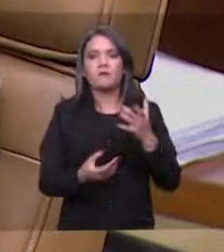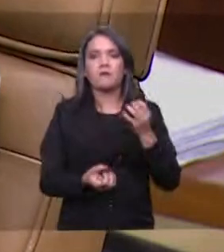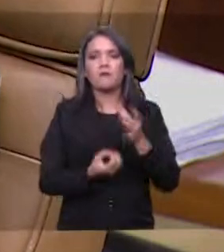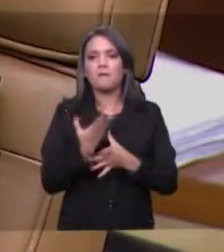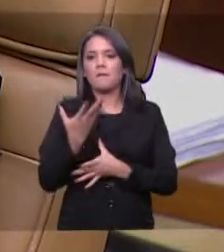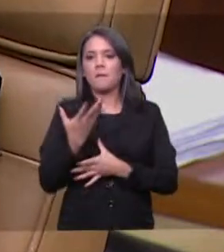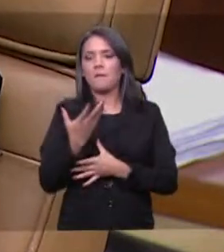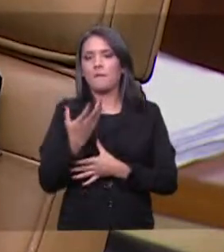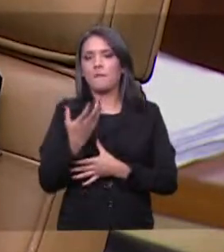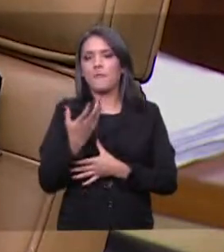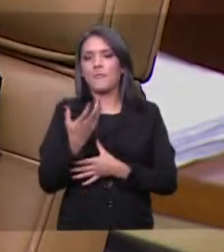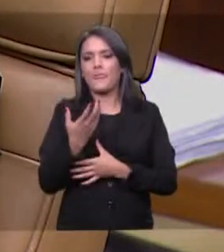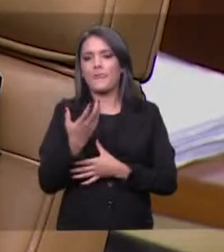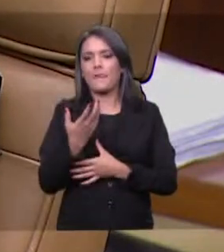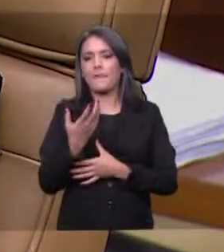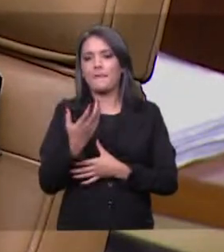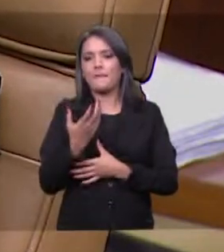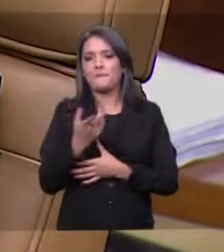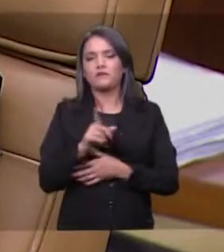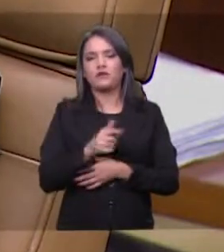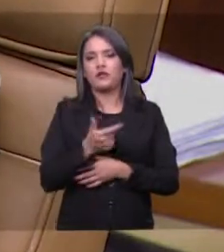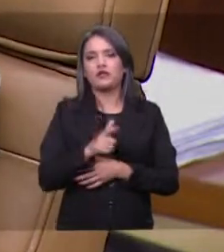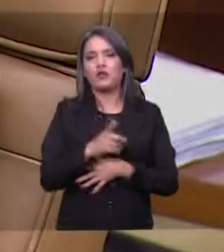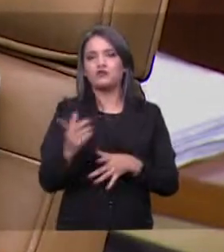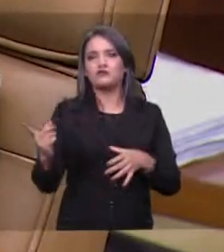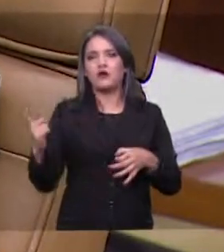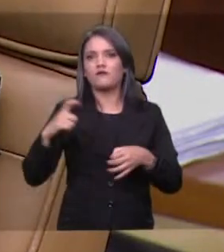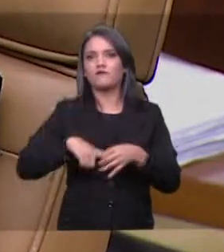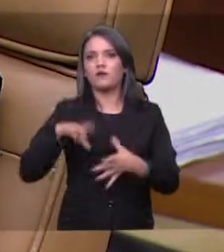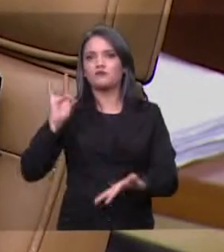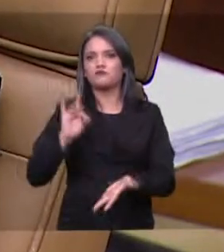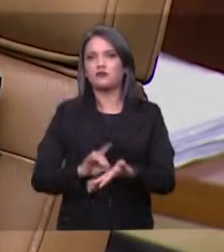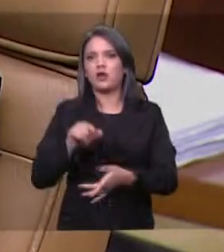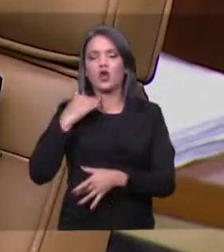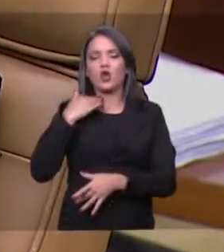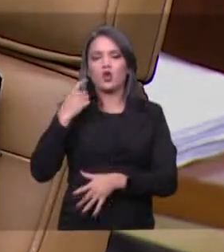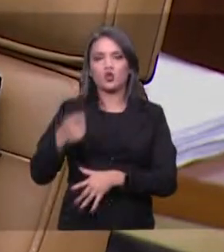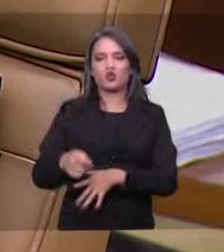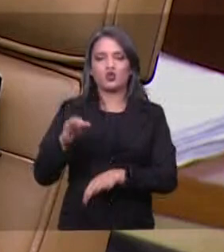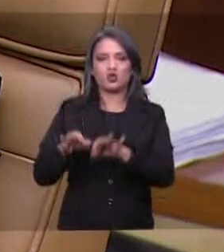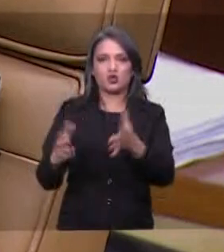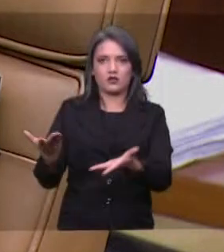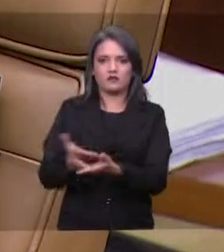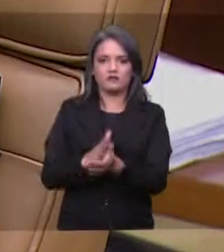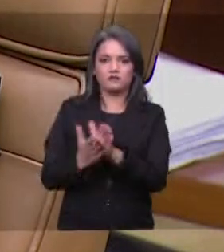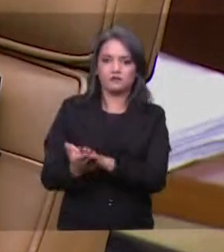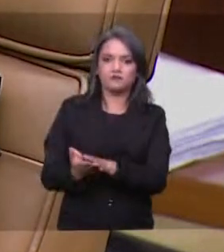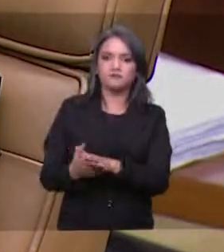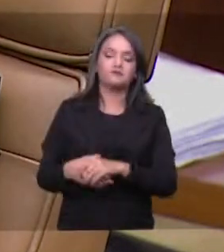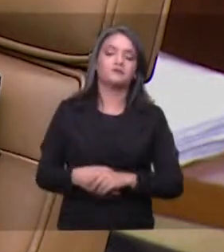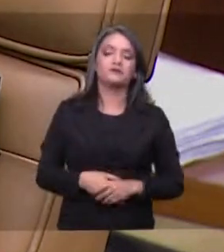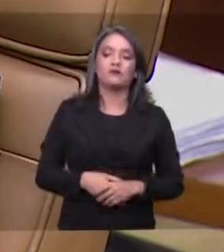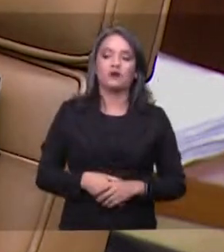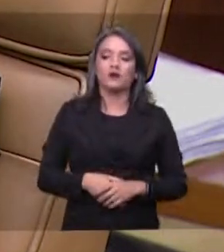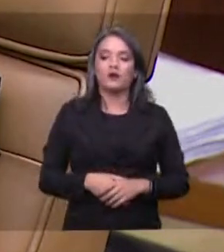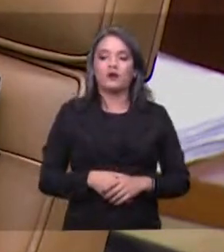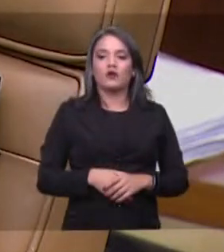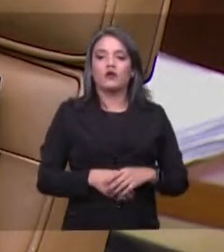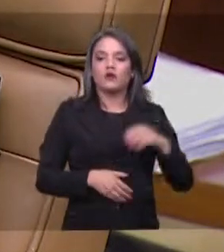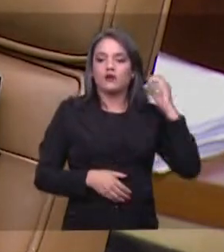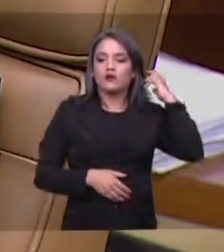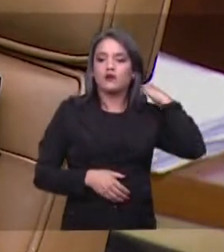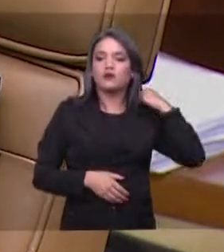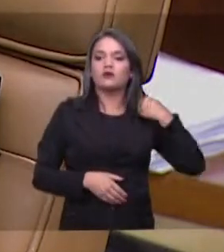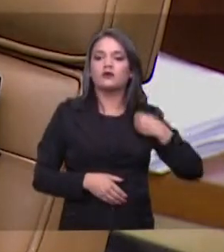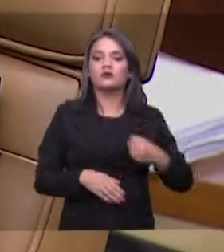vinculam o juiz da instrução. E aí o ministro Dias Toffoli, ele dá aqui